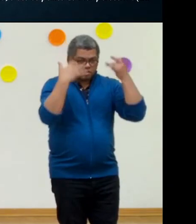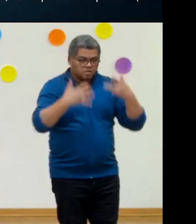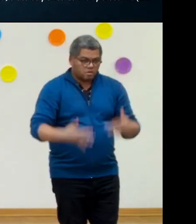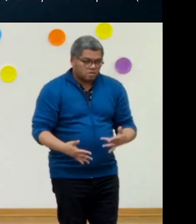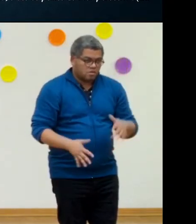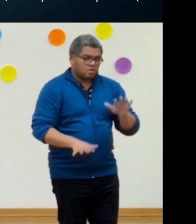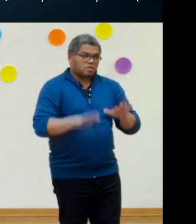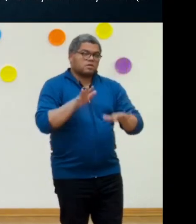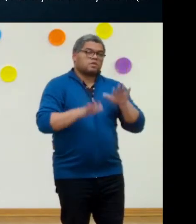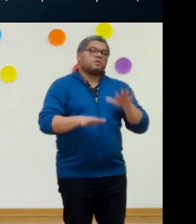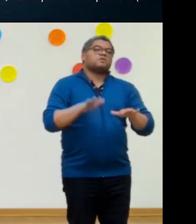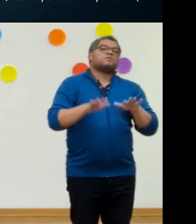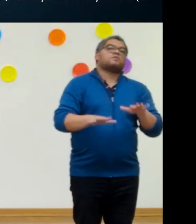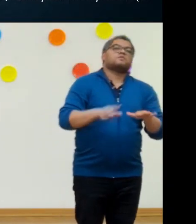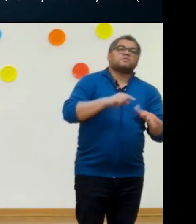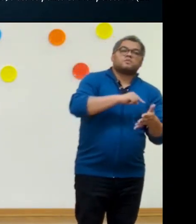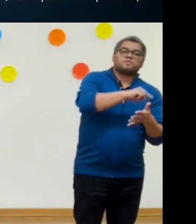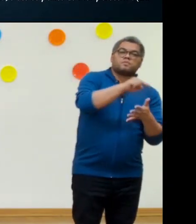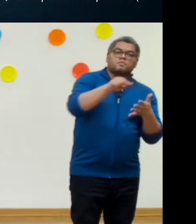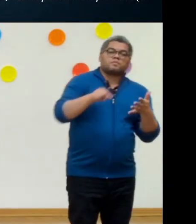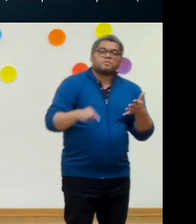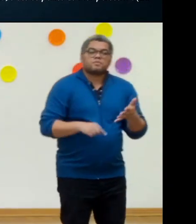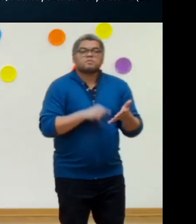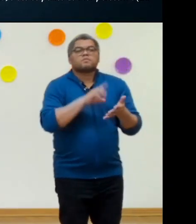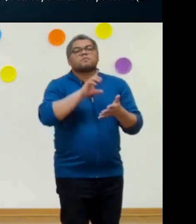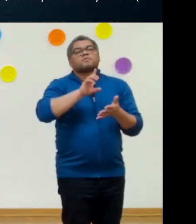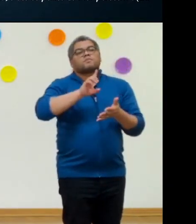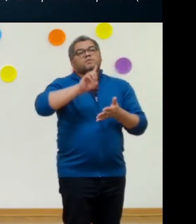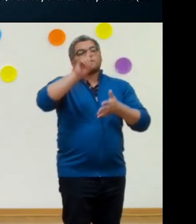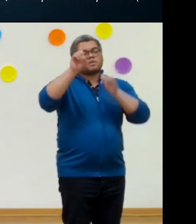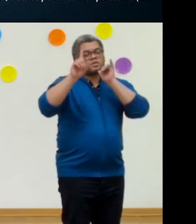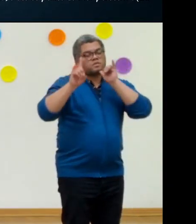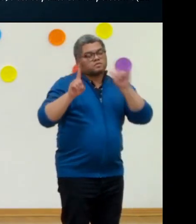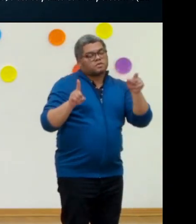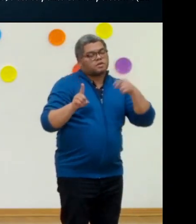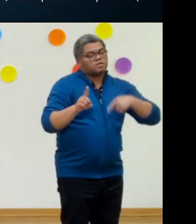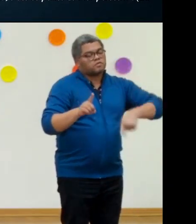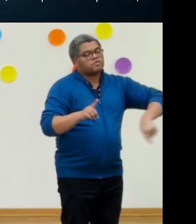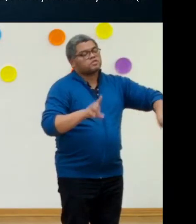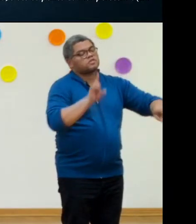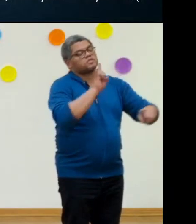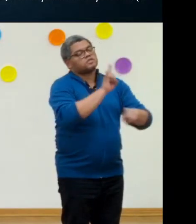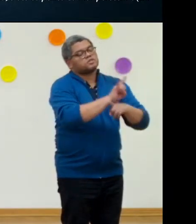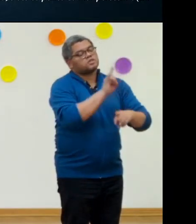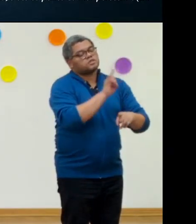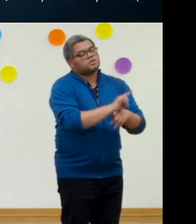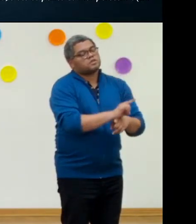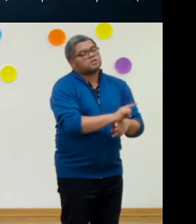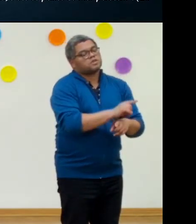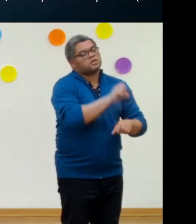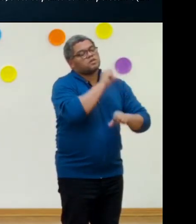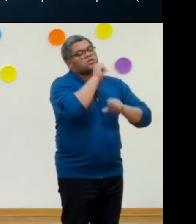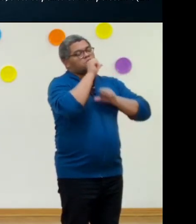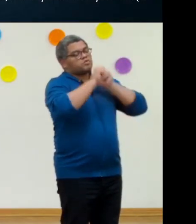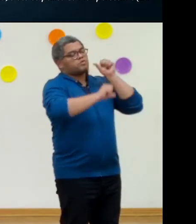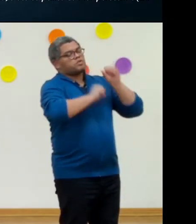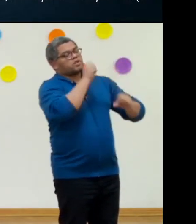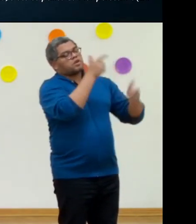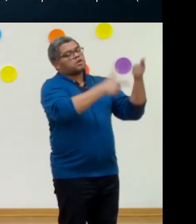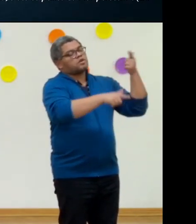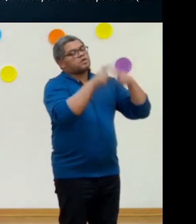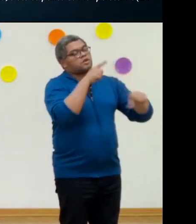adúlteros, não é? Vocês me trocaram, Deus fala, por meio dos seus profetas. Vocês me abandonaram, me trocaram por outros. Vocês